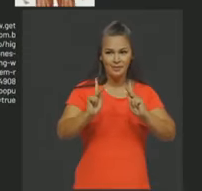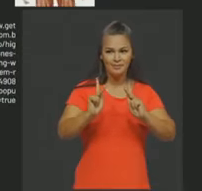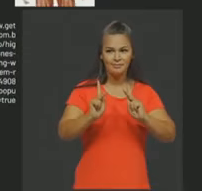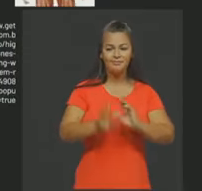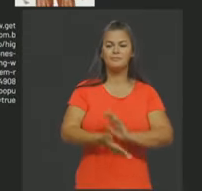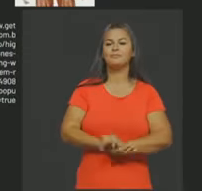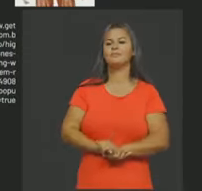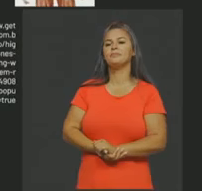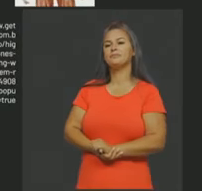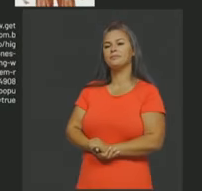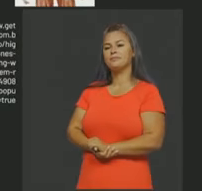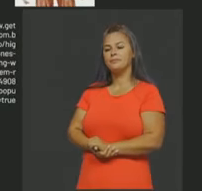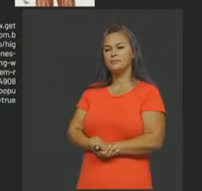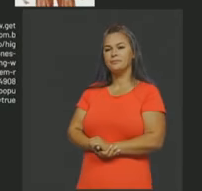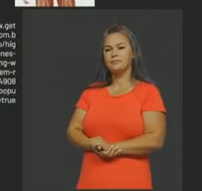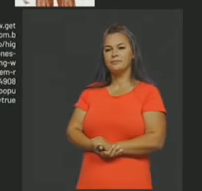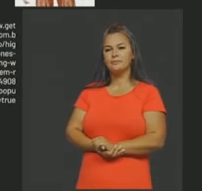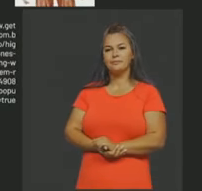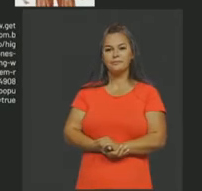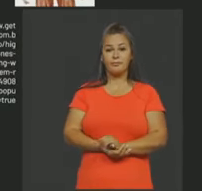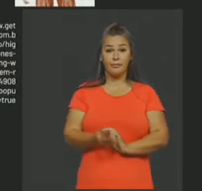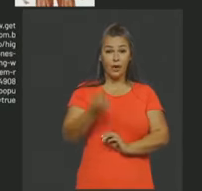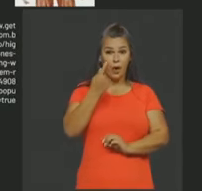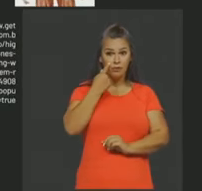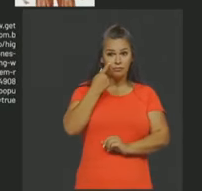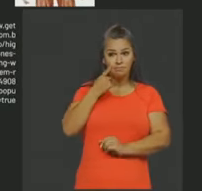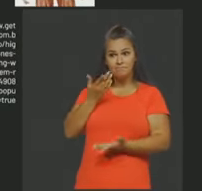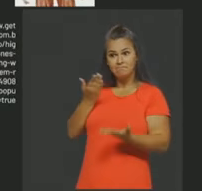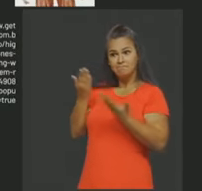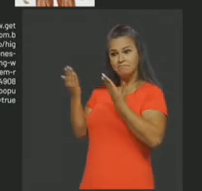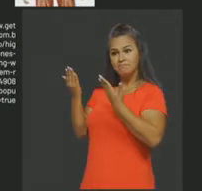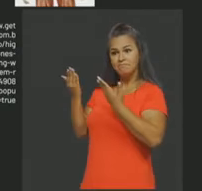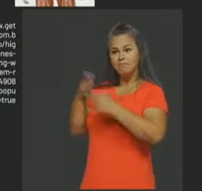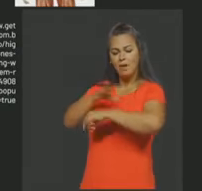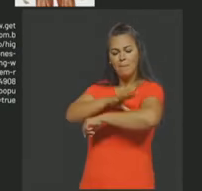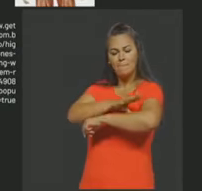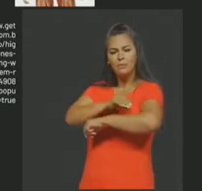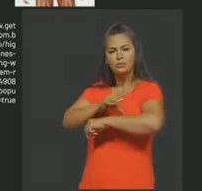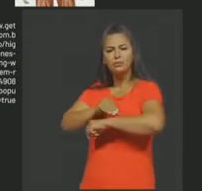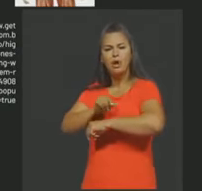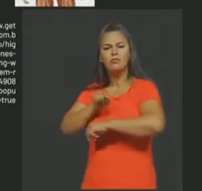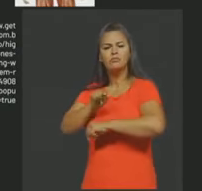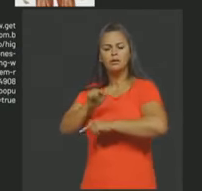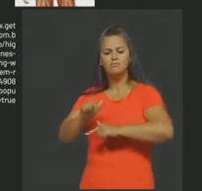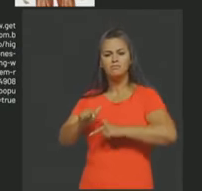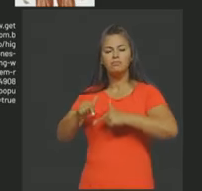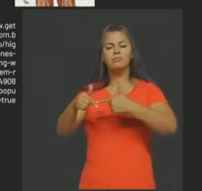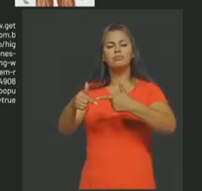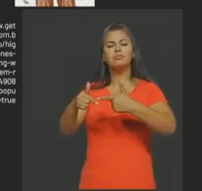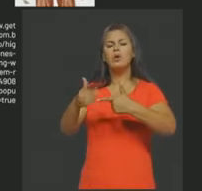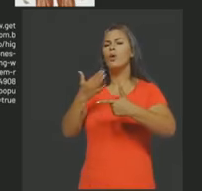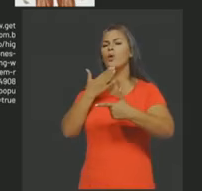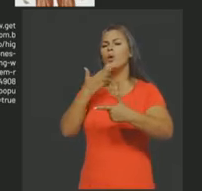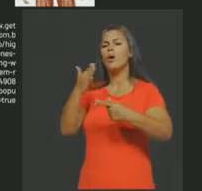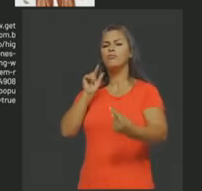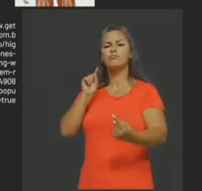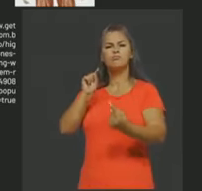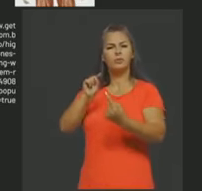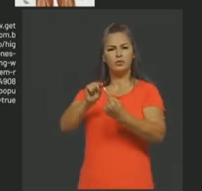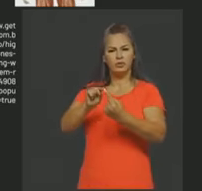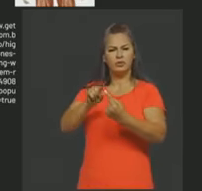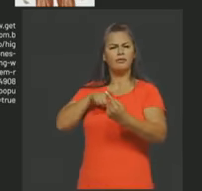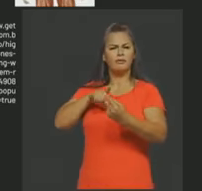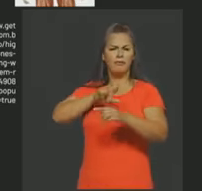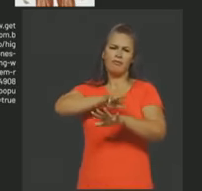Vamos lá. Sistema muscular e suas funções. Quais são as funções dos músculos? Nós temos várias